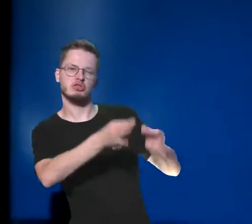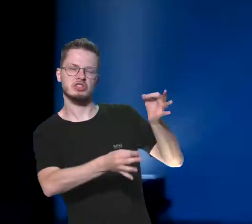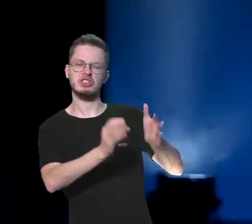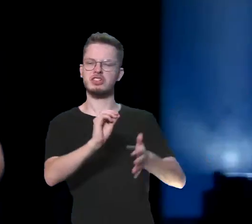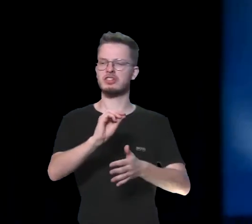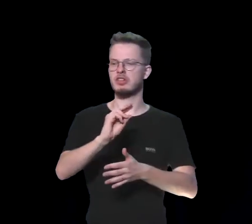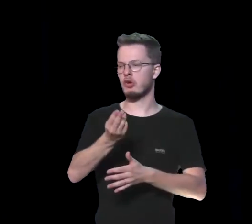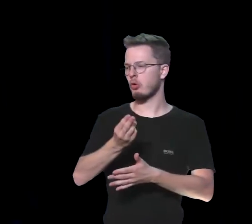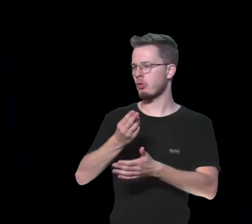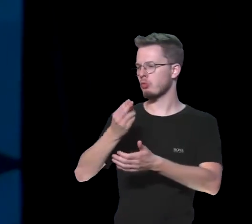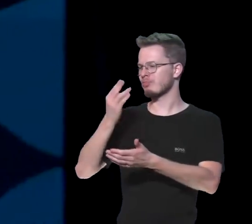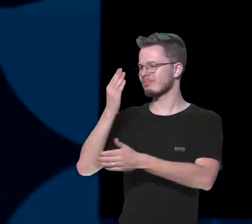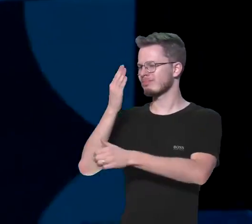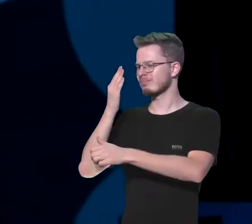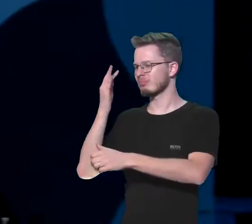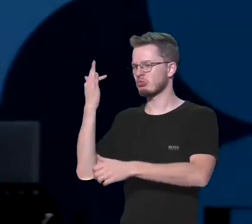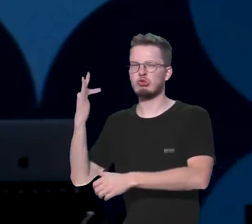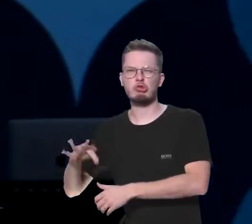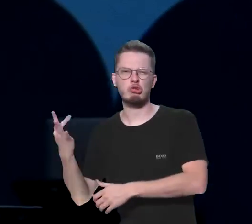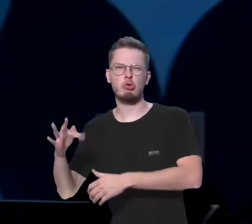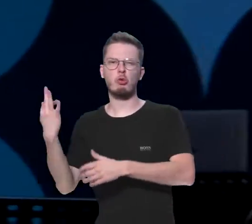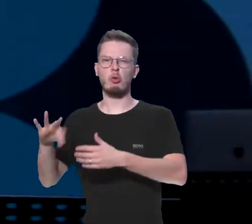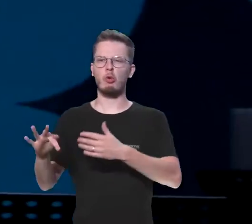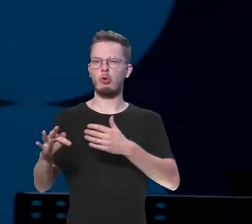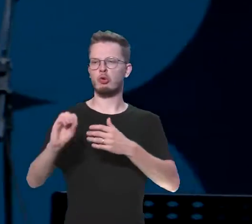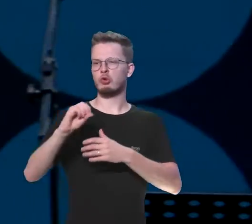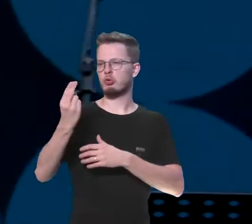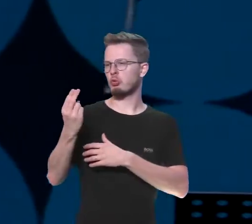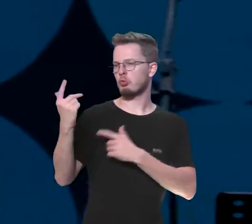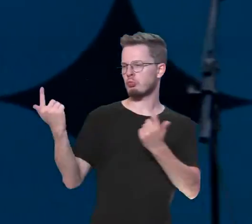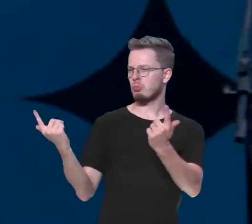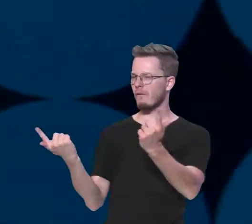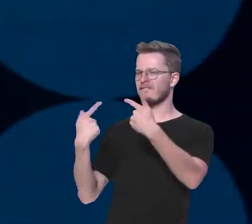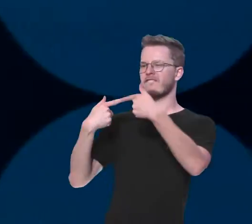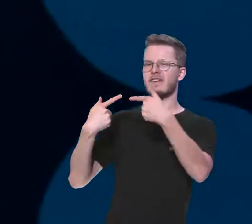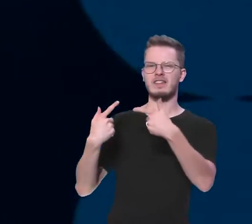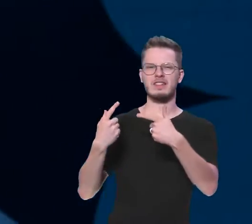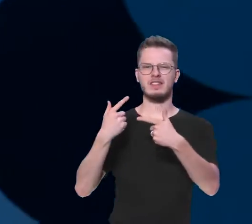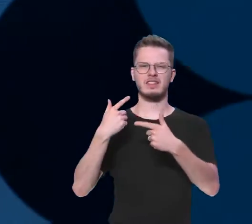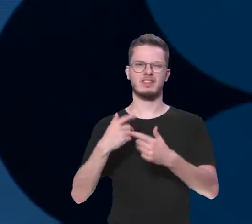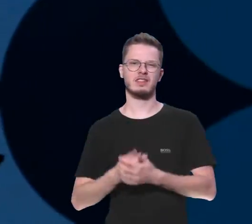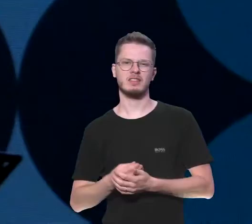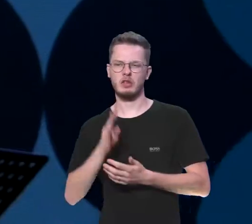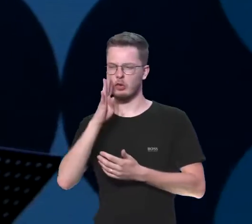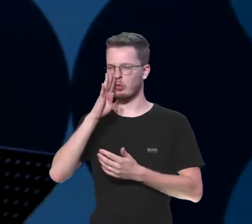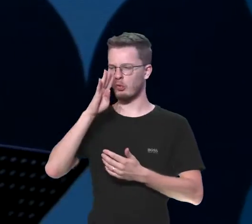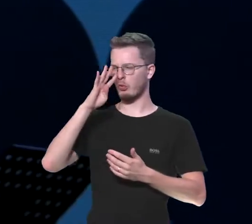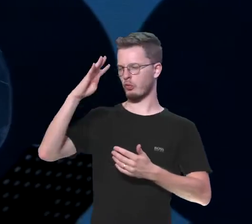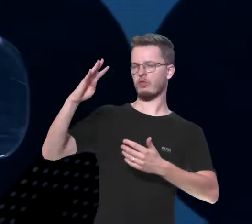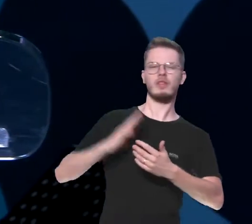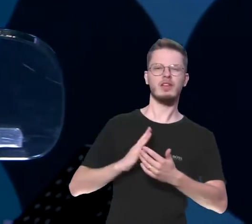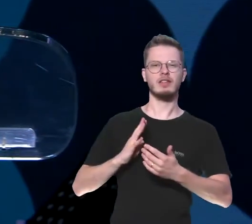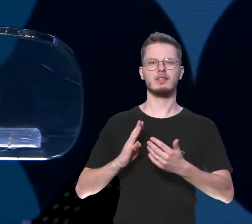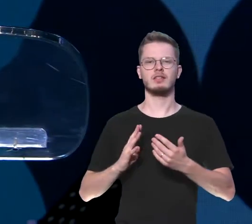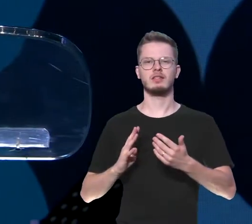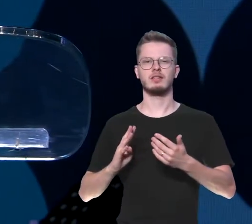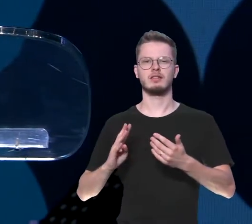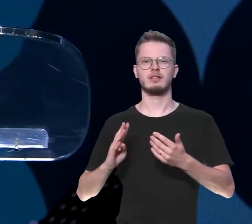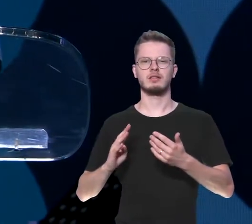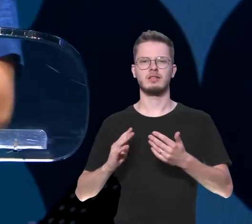duras, erradas, e de repente, existem sentimentos que têm sido nutridos no seu coração, na sua